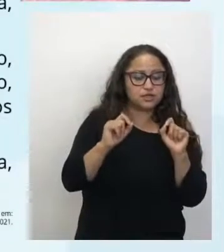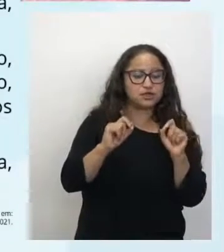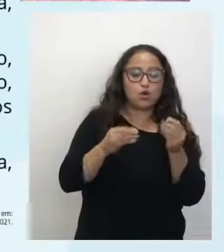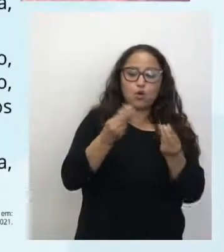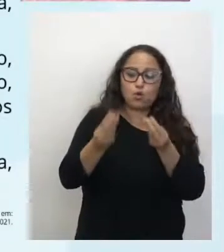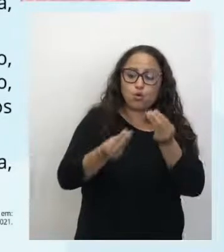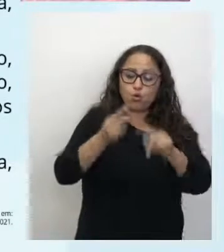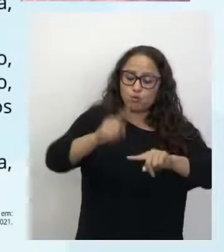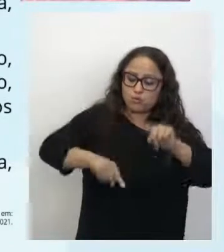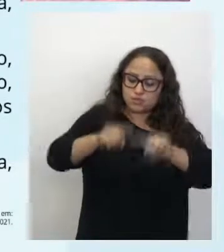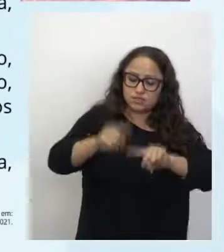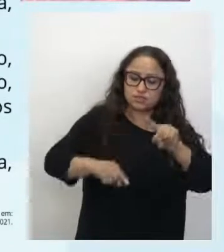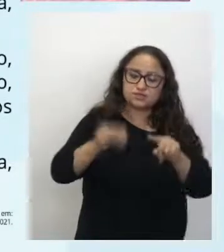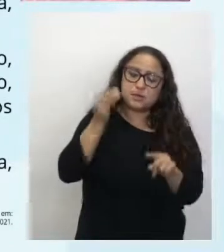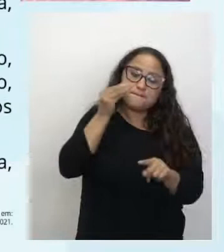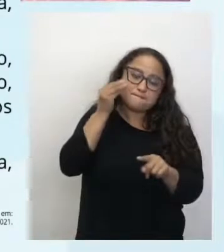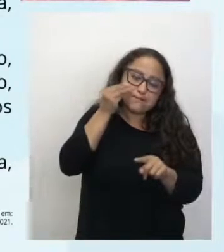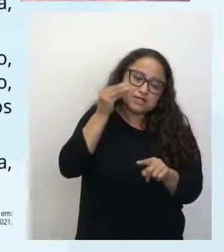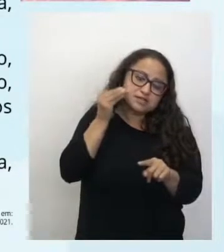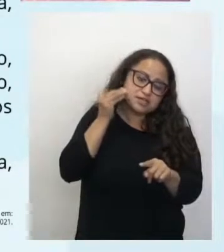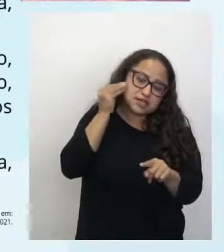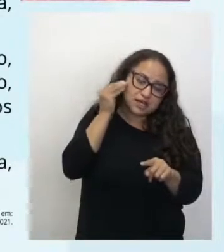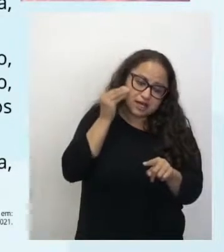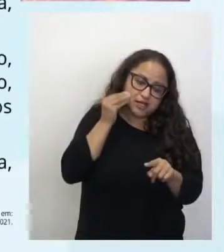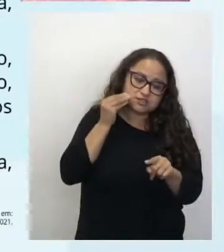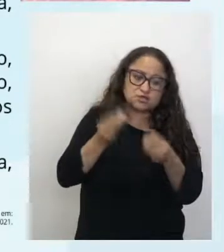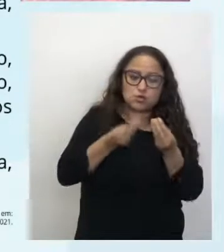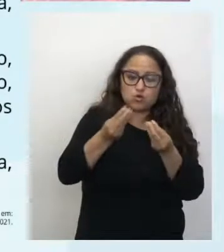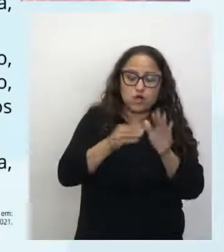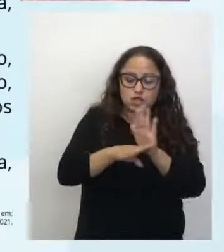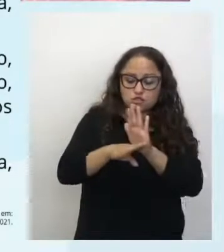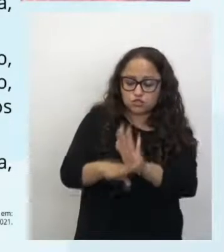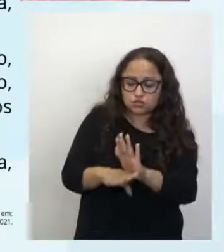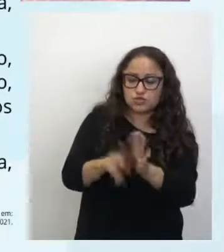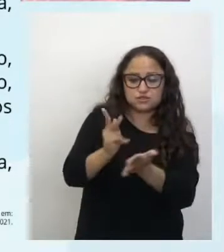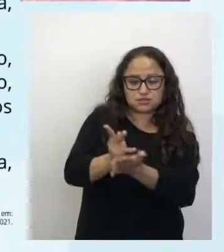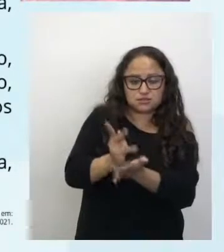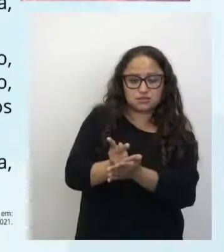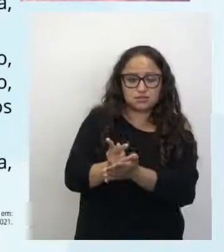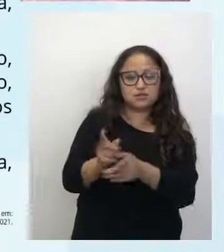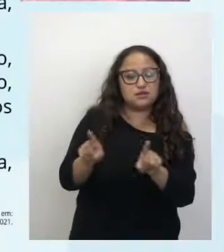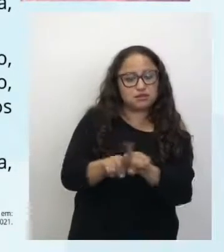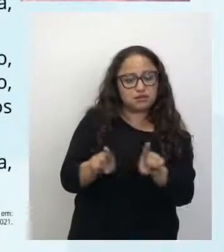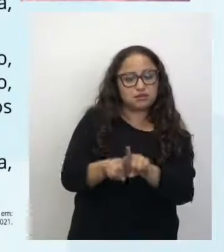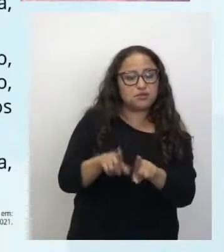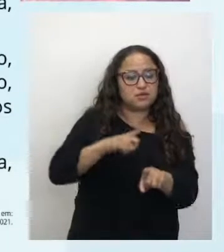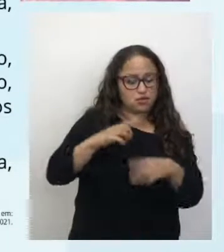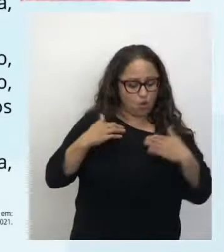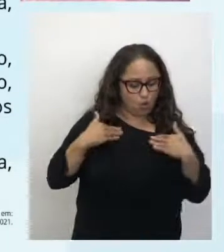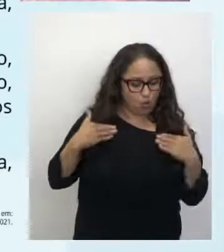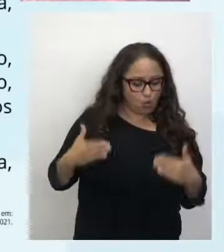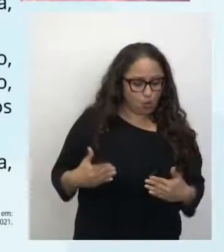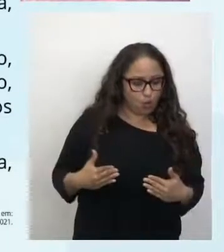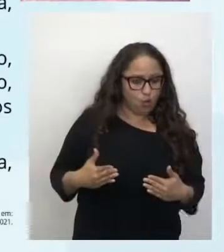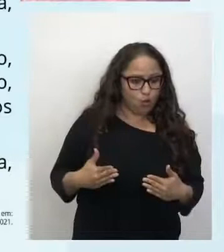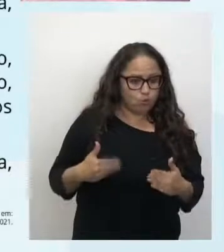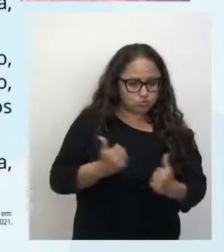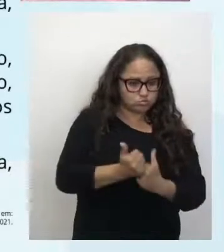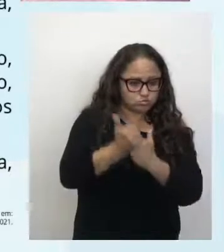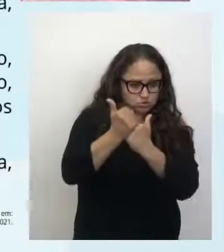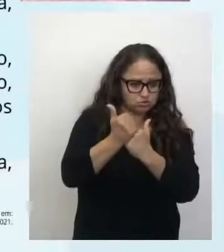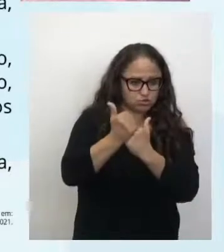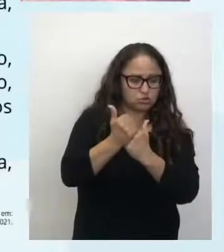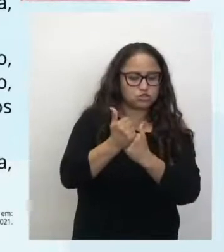né, as maquiagens, né, que vão nos ajudar na caracterização cênica. E como suporte eu tenho meu próprio corpo, né, os gestos que eu